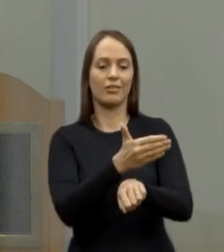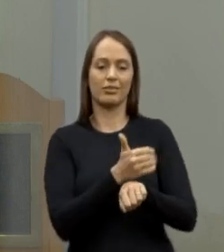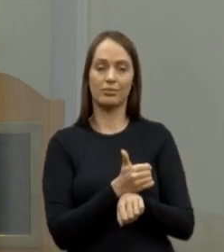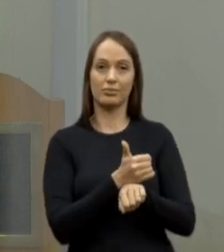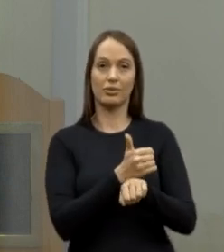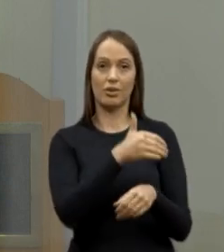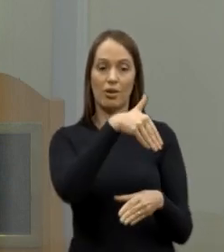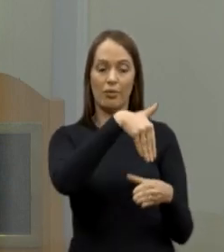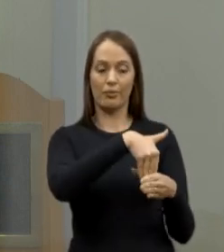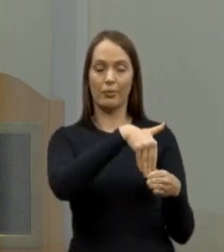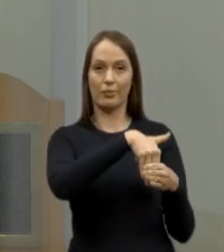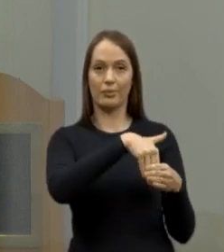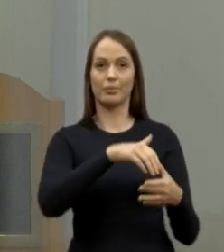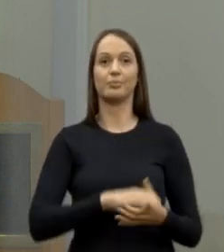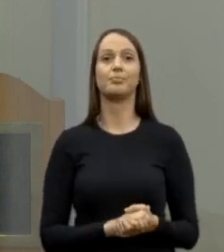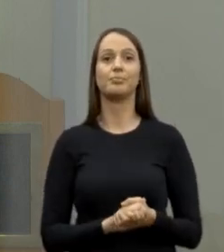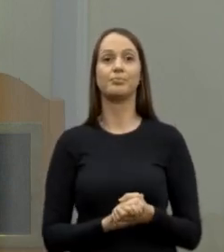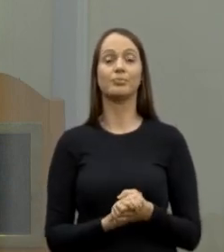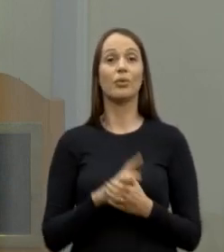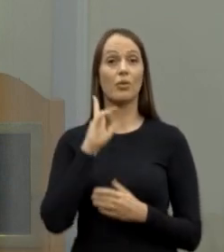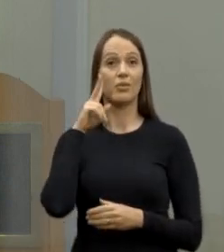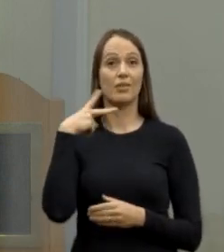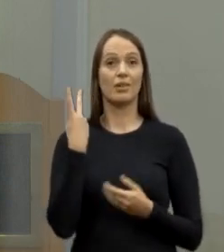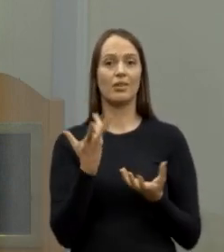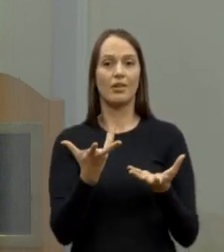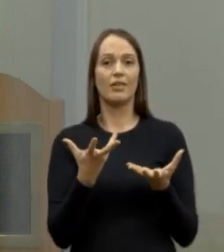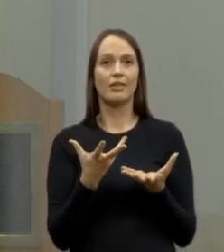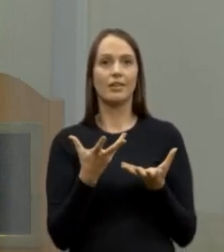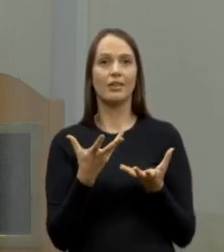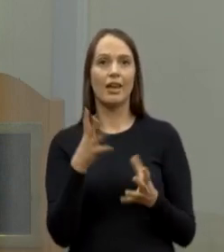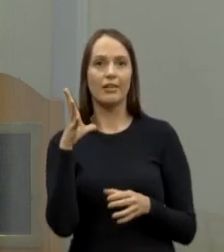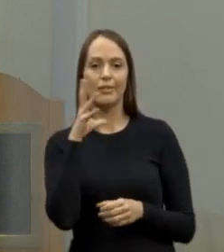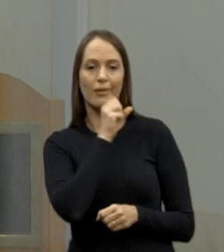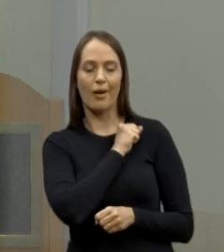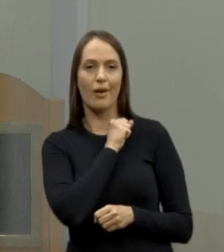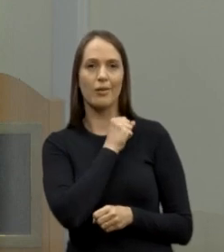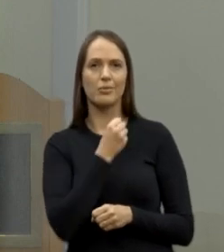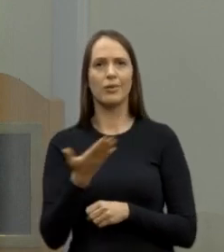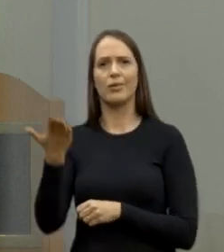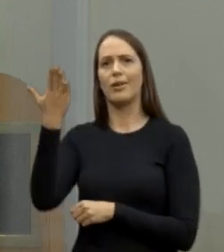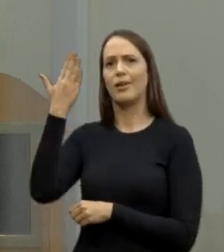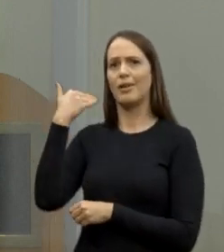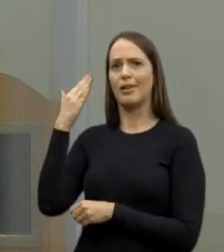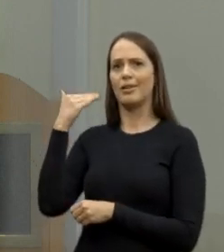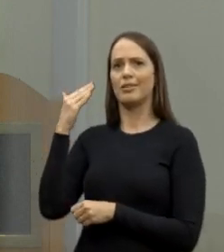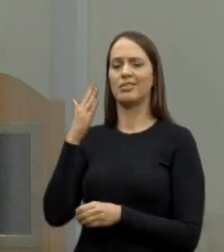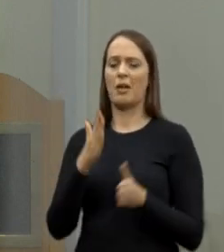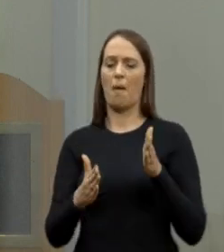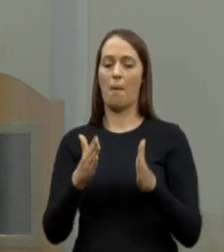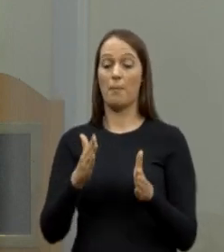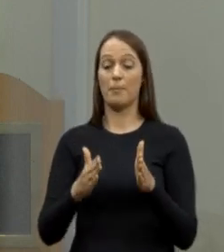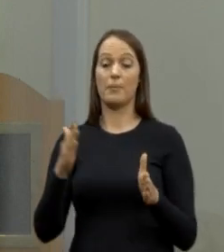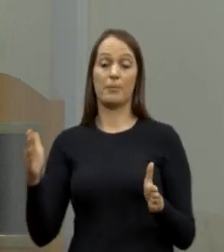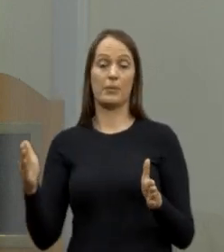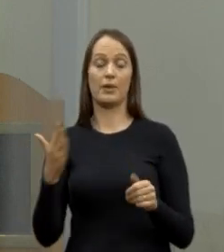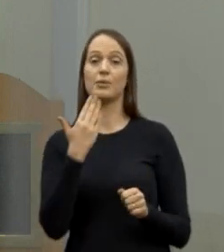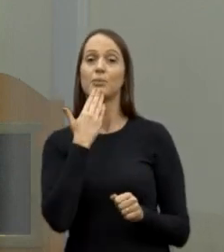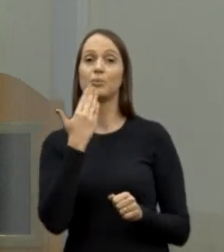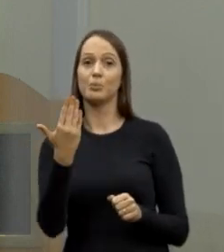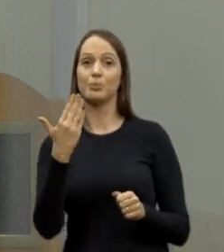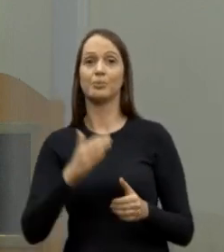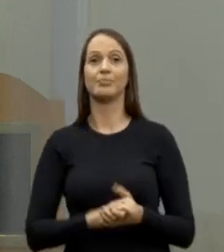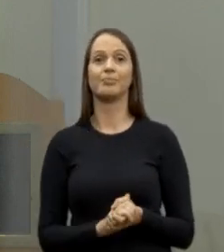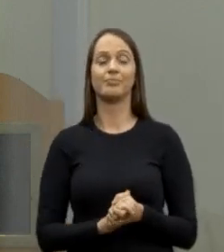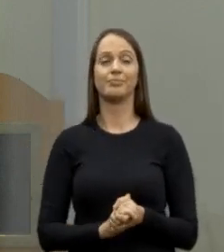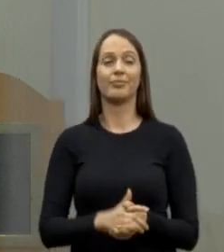mesmos vereadores que agora querem rapidez, no passado pediram mais tempo. O jogo é feito conforme os